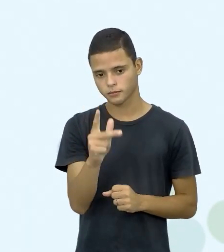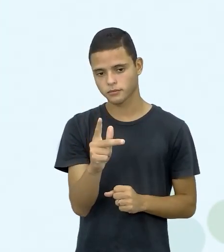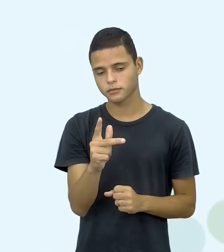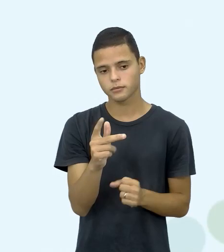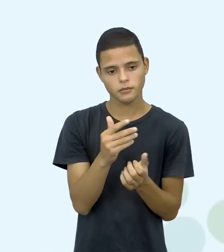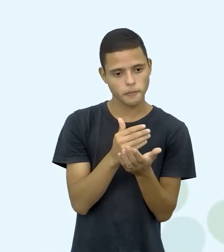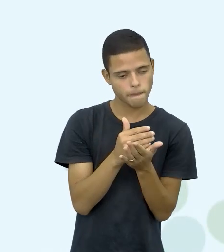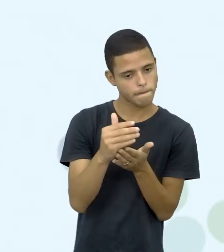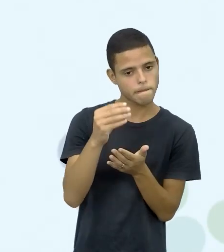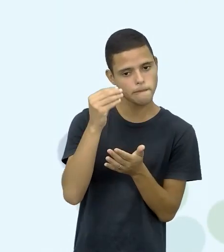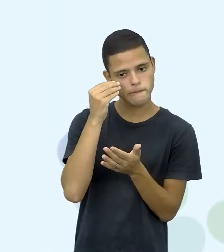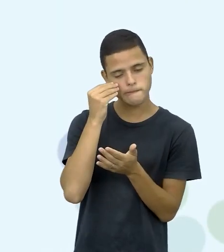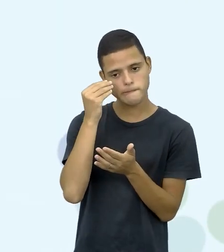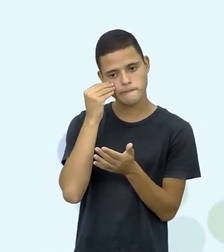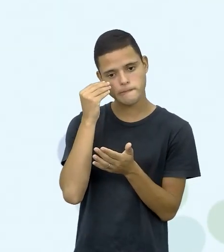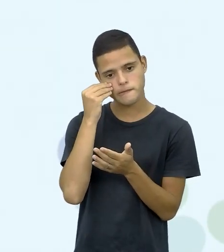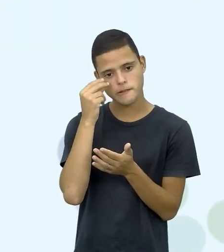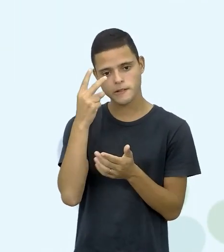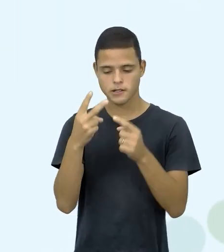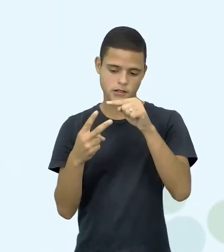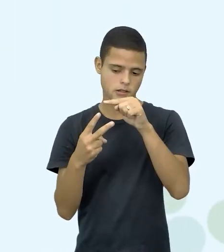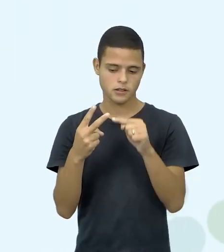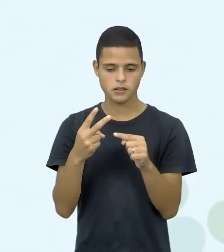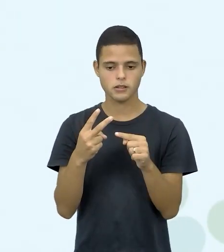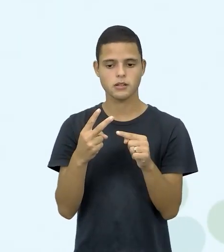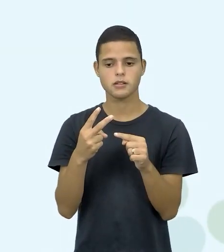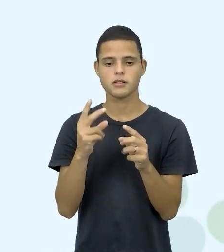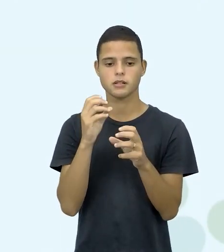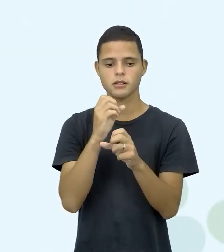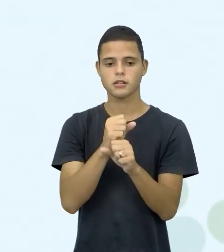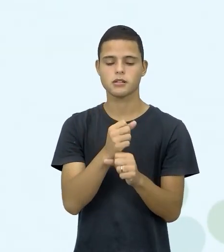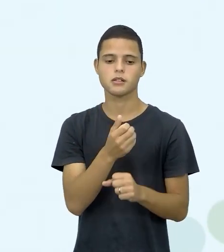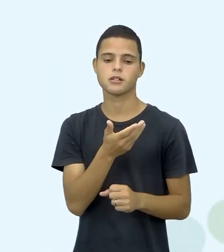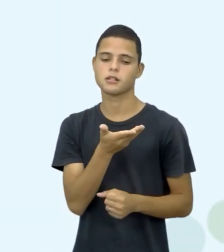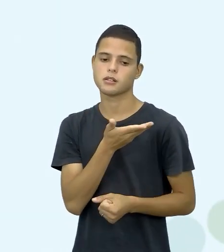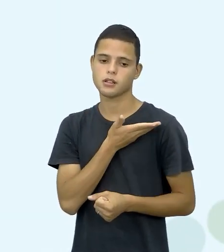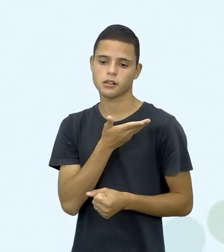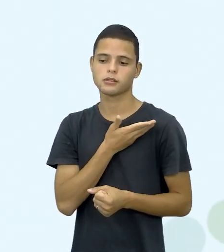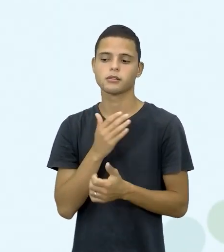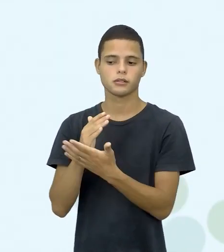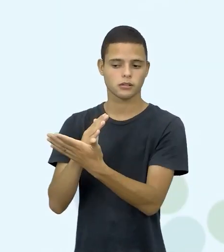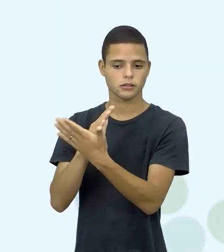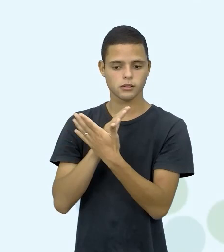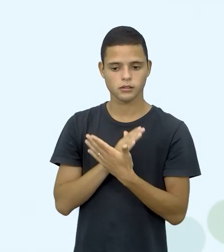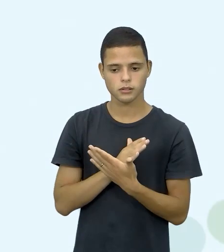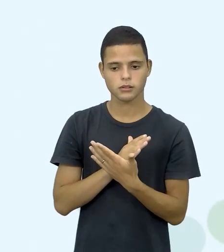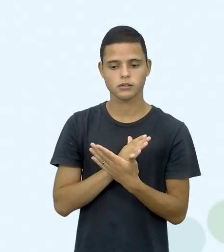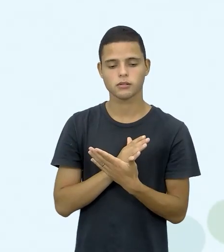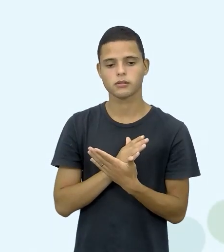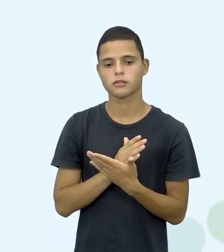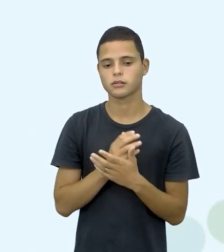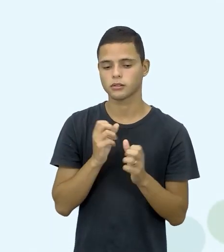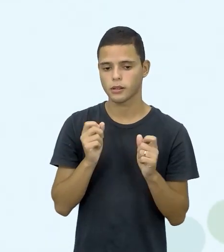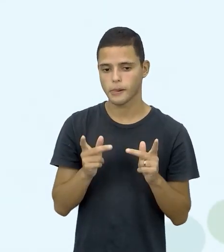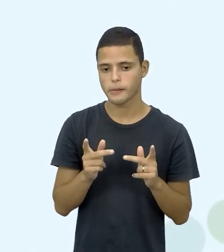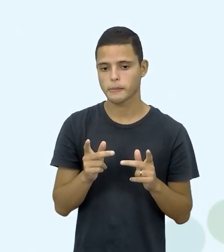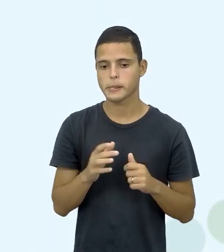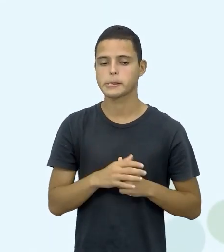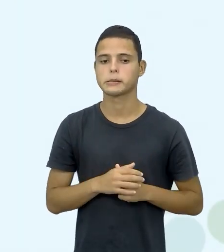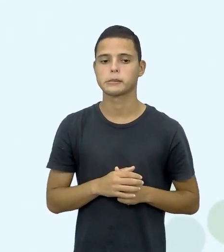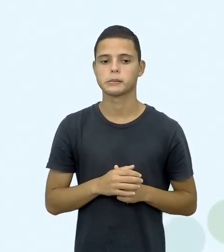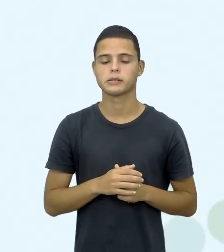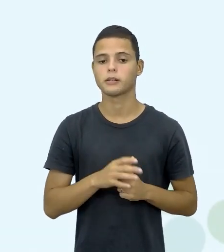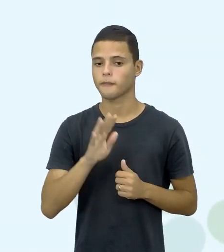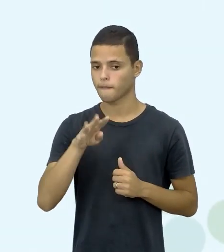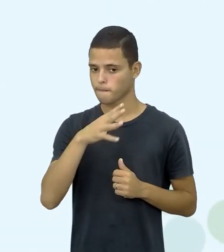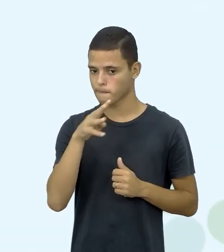esse experimento, vou fazer 2 medições com a ajuda de um colega professor nosso aqui, vai me ajudar a fazer essas medições. Na tabela